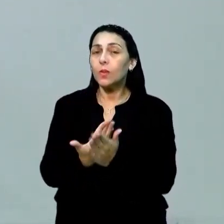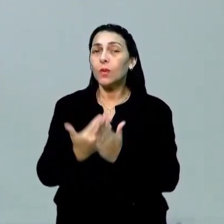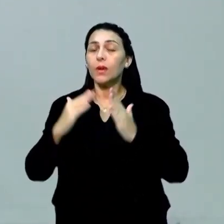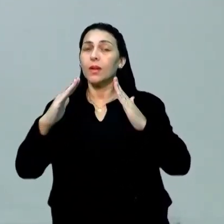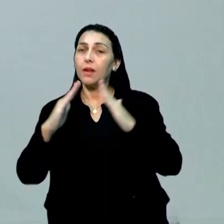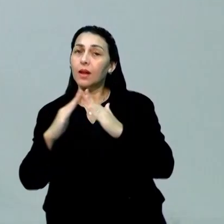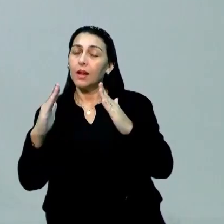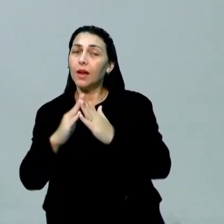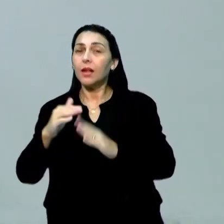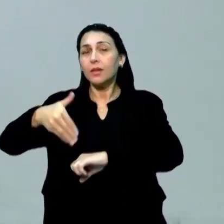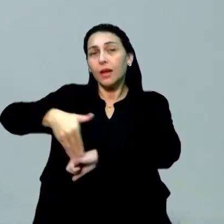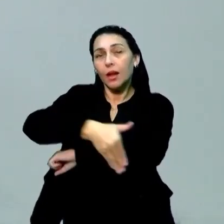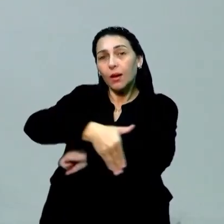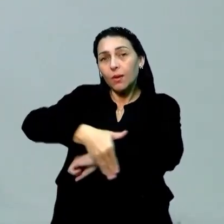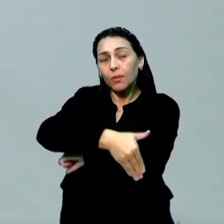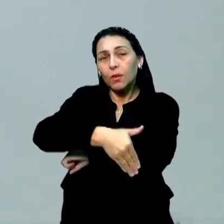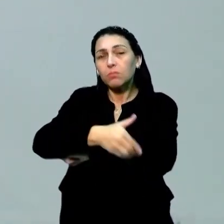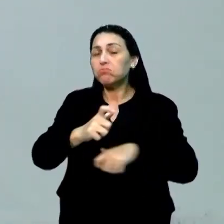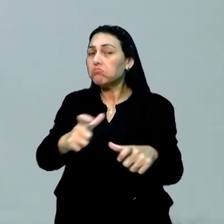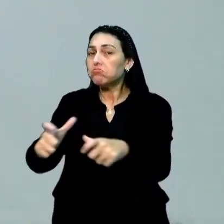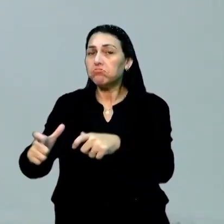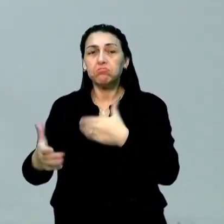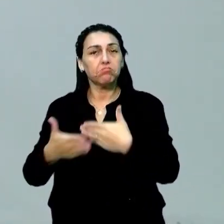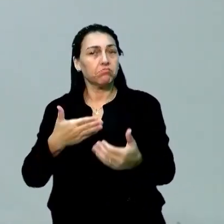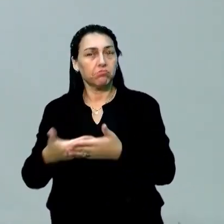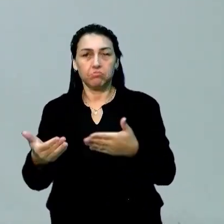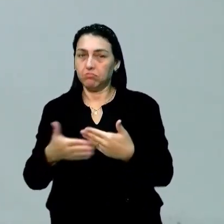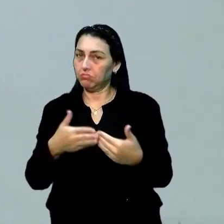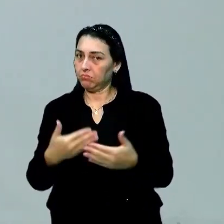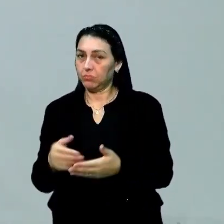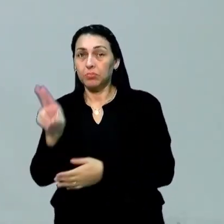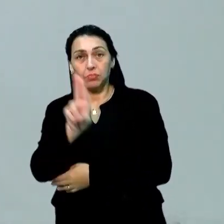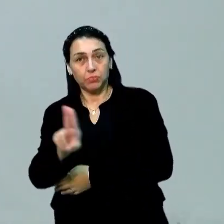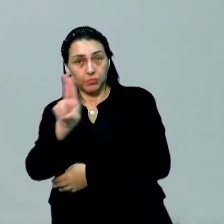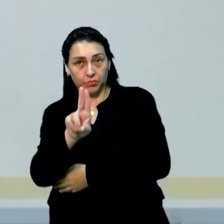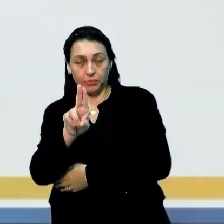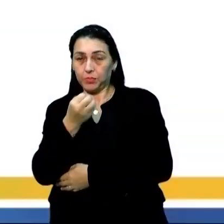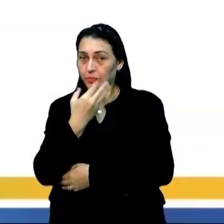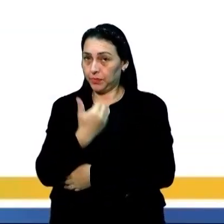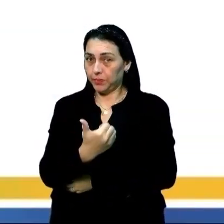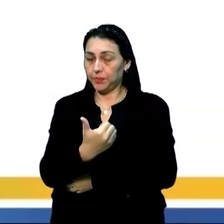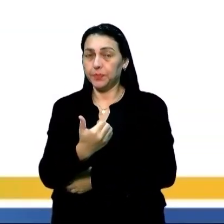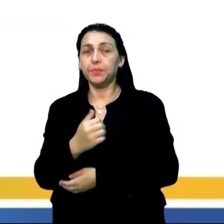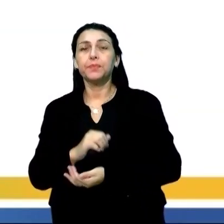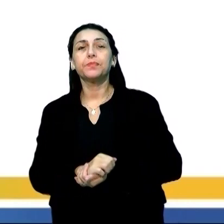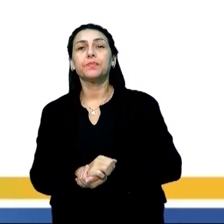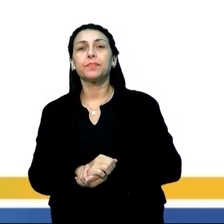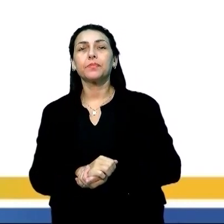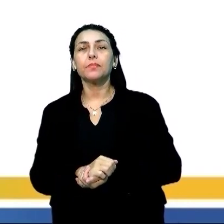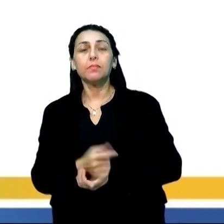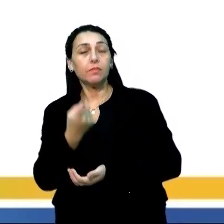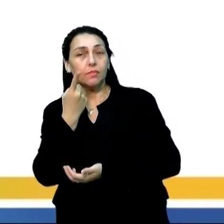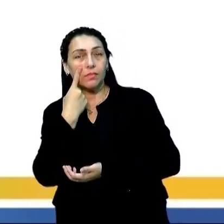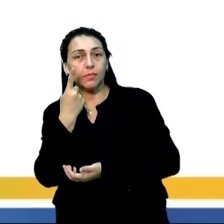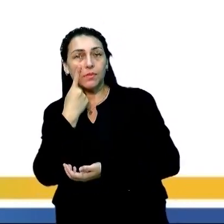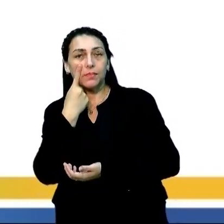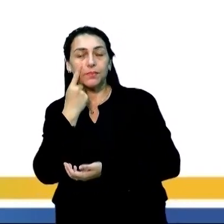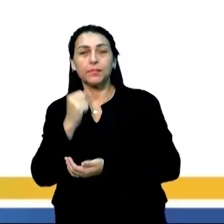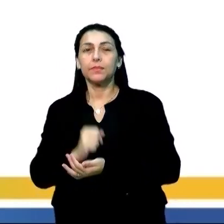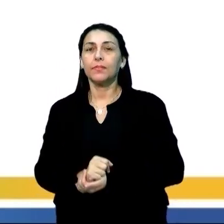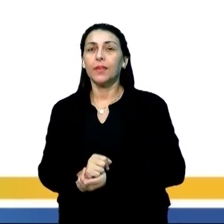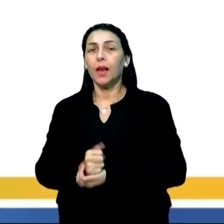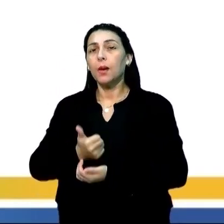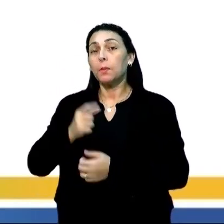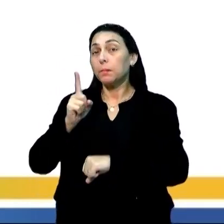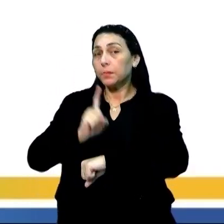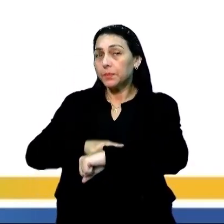em casa, na rua, em qualquer situação. Tudo bem? Então vamos lá. Então olha aí.